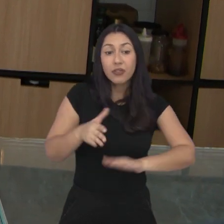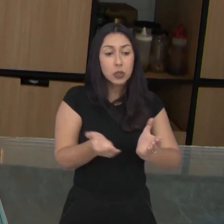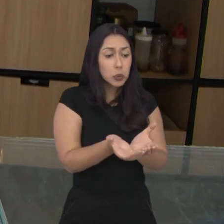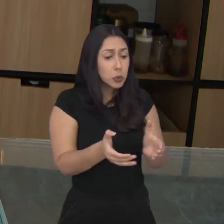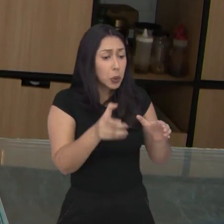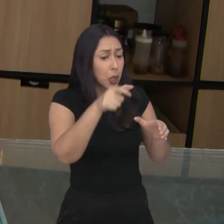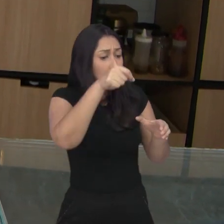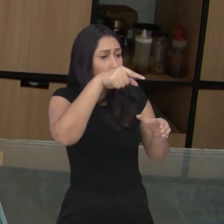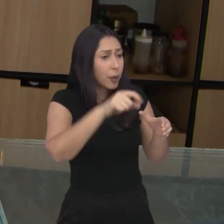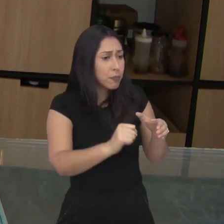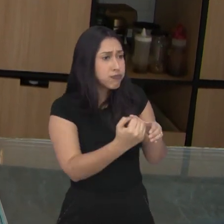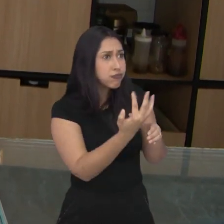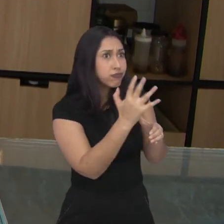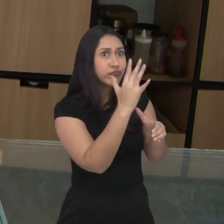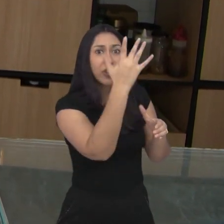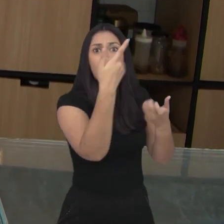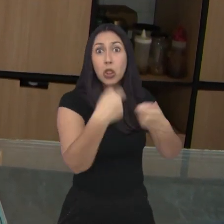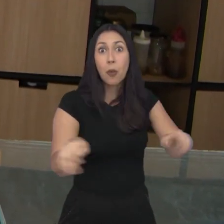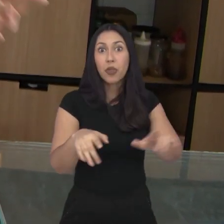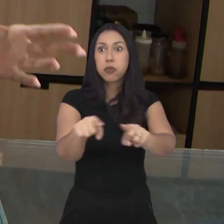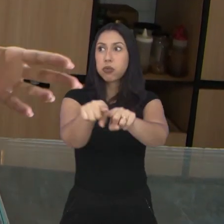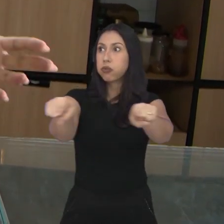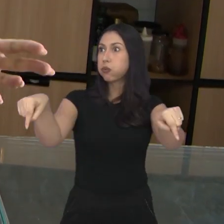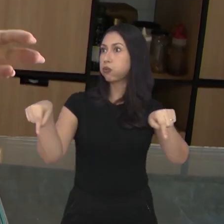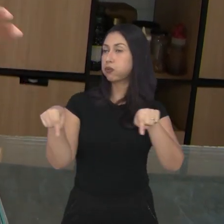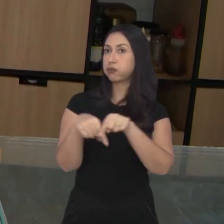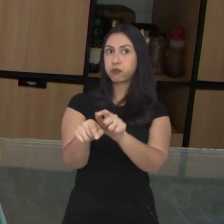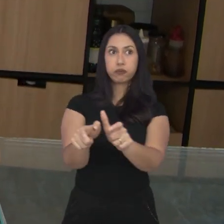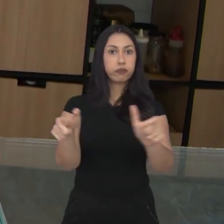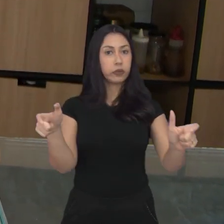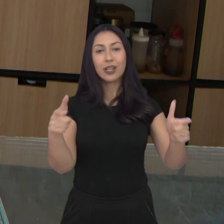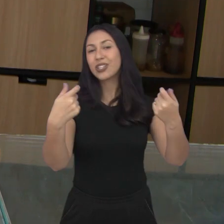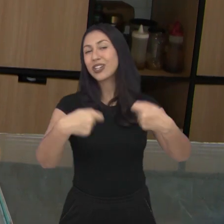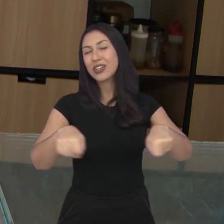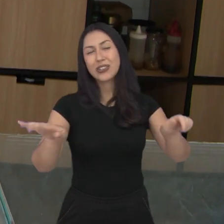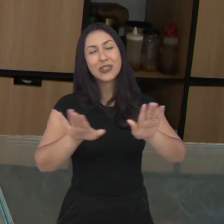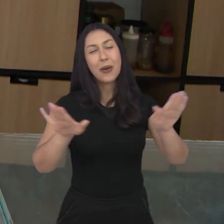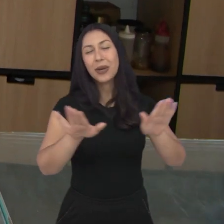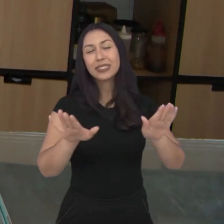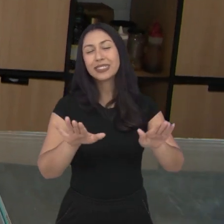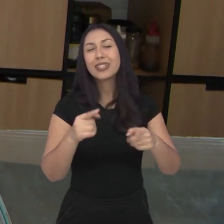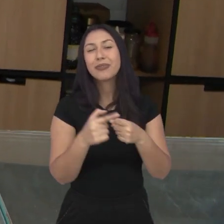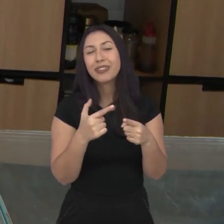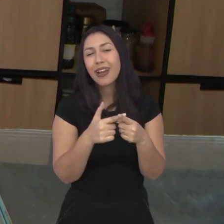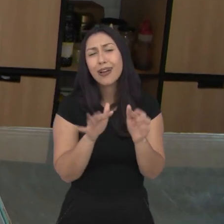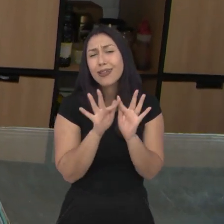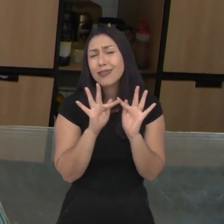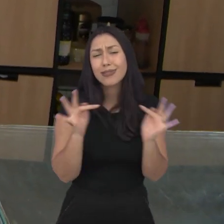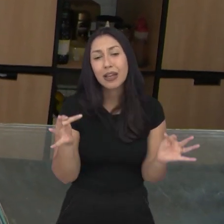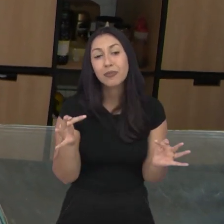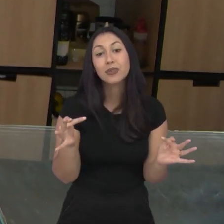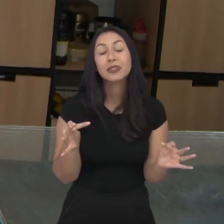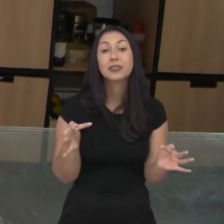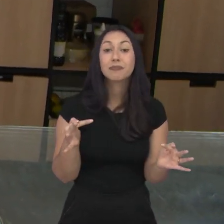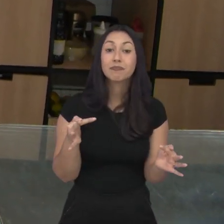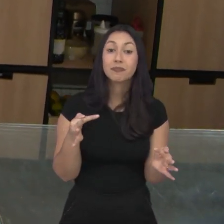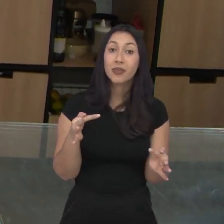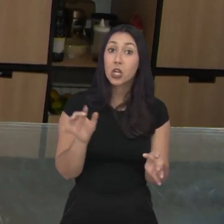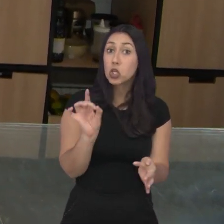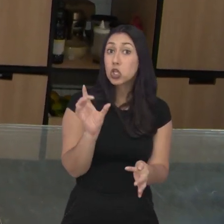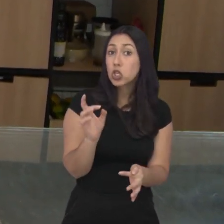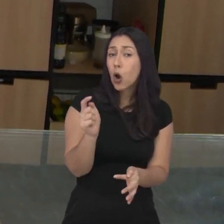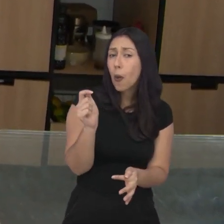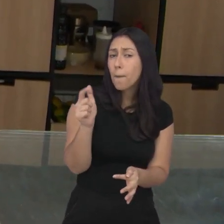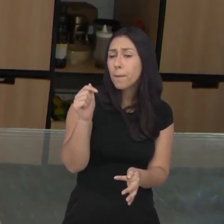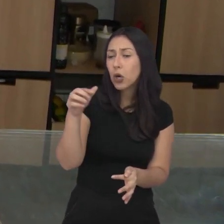num vasinho na nossa casa. Não precisa ter um enorme espaço produtivo para plantar esse feijão que é tão delicadinho. Aqui eu